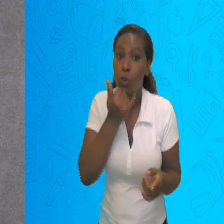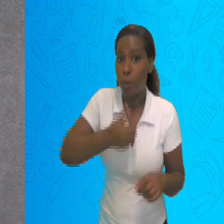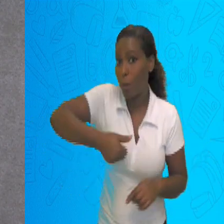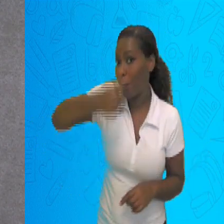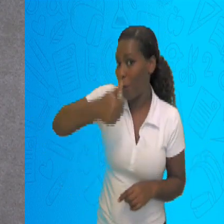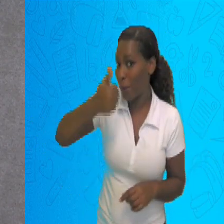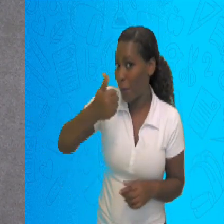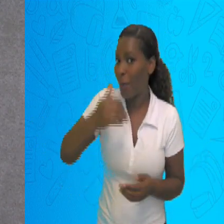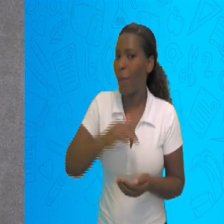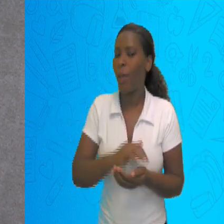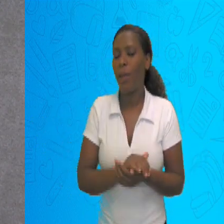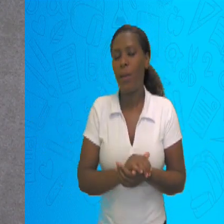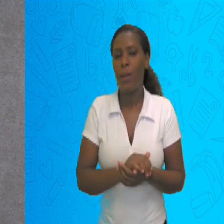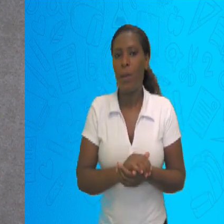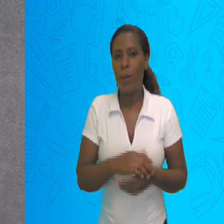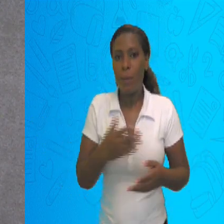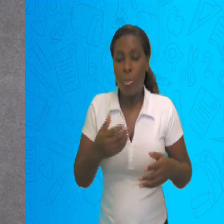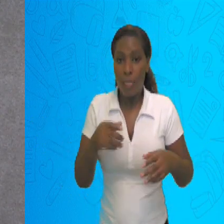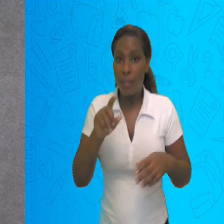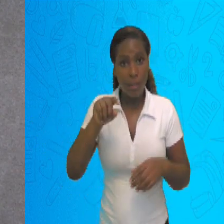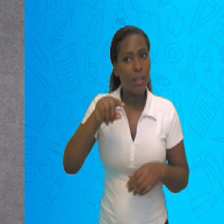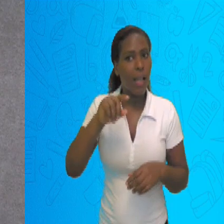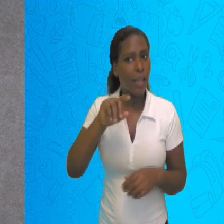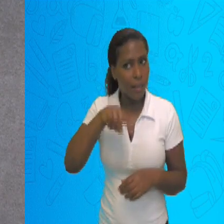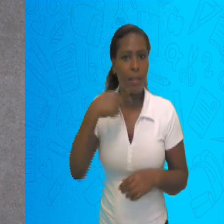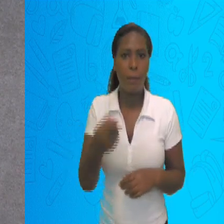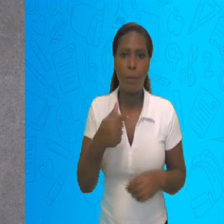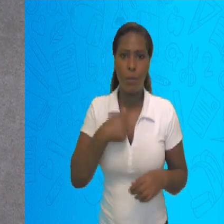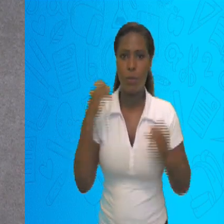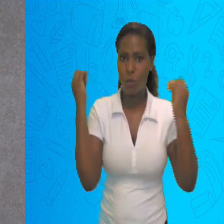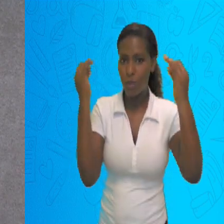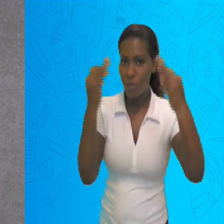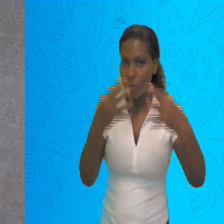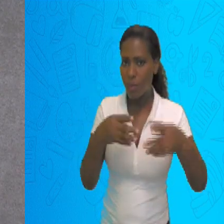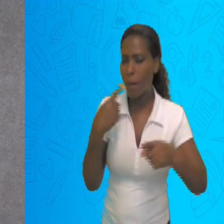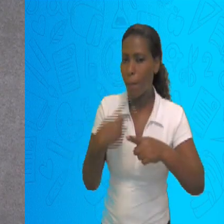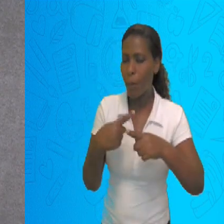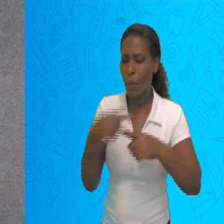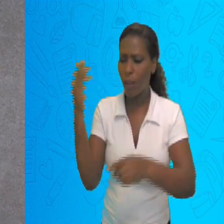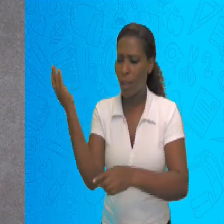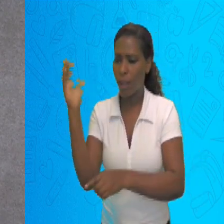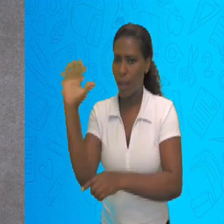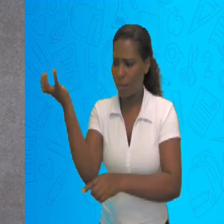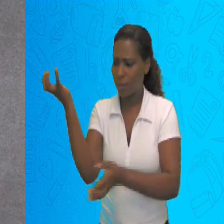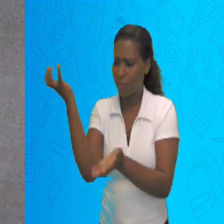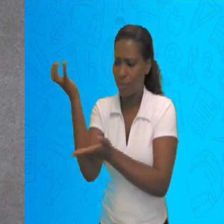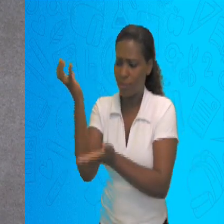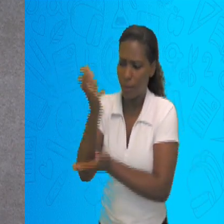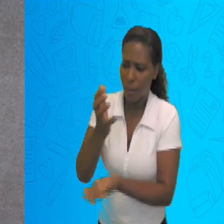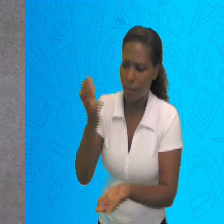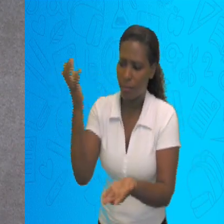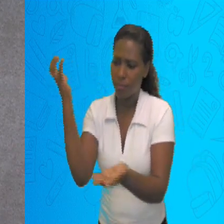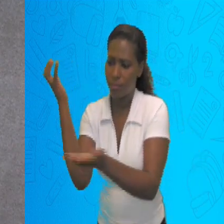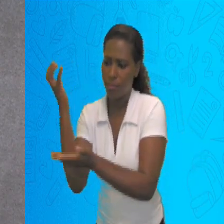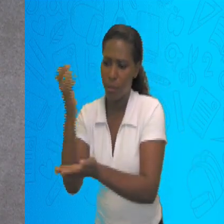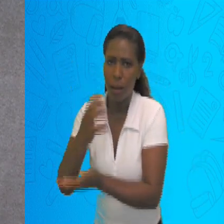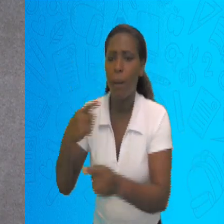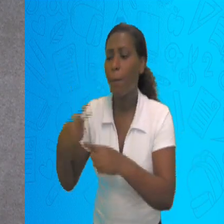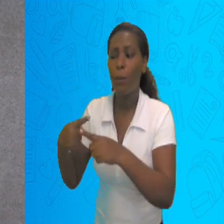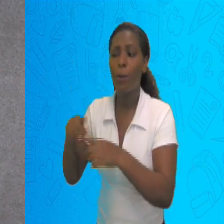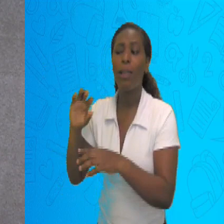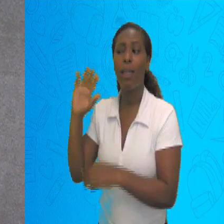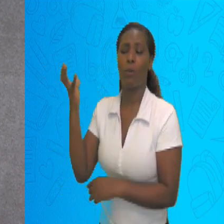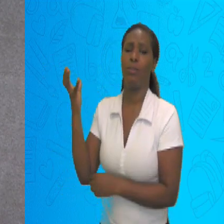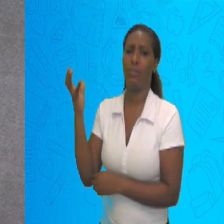desse desmatamento, tá? Eu vou voltar neste ponto. Nós vamos falar primeiro destes costumes e depois a gente